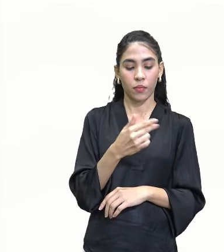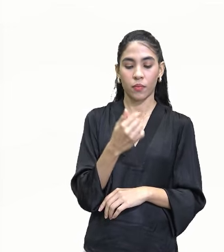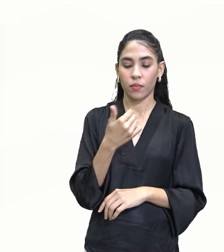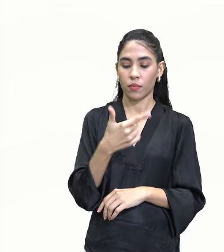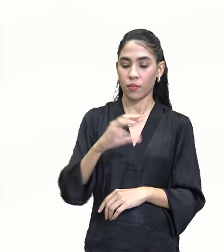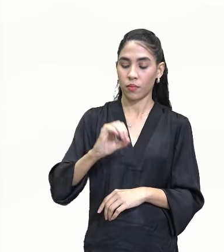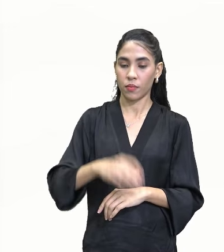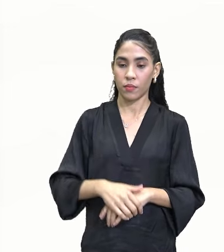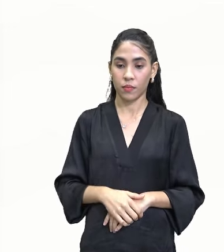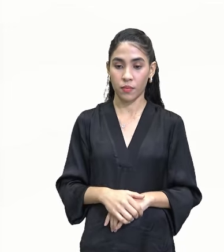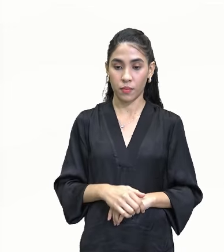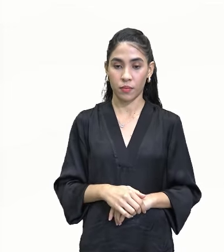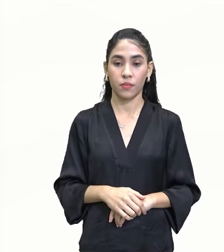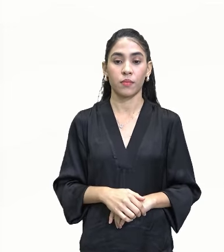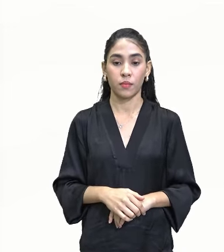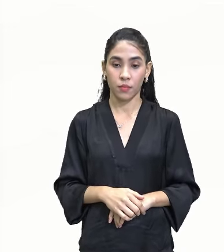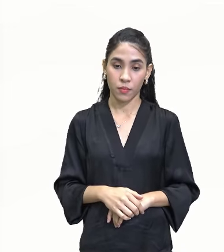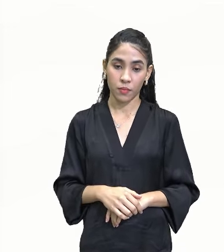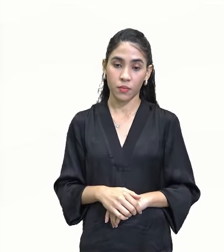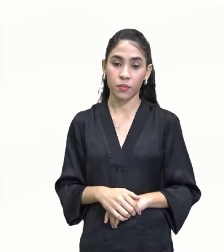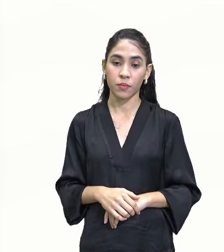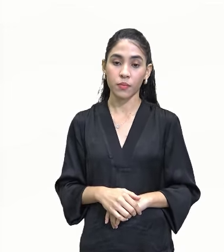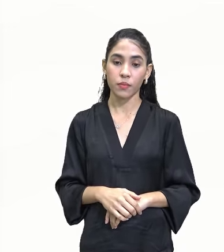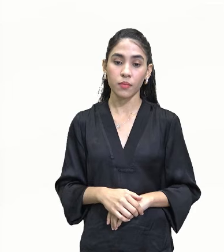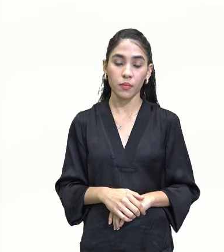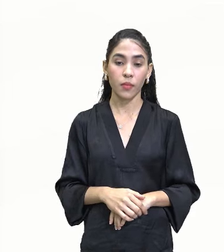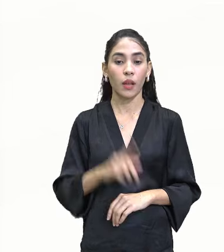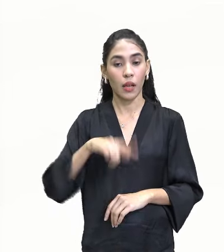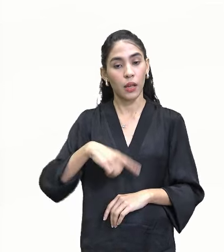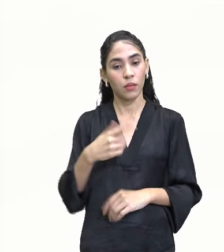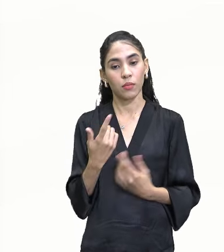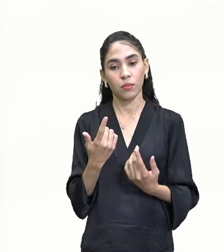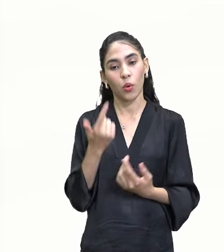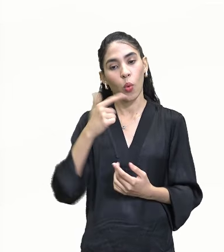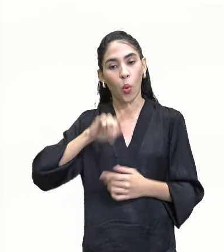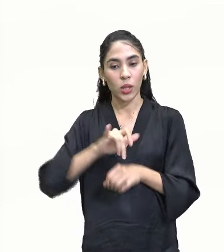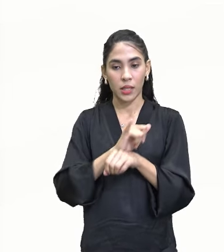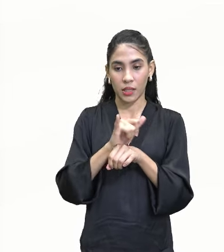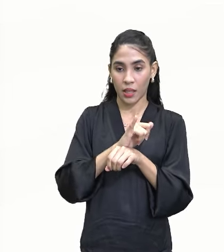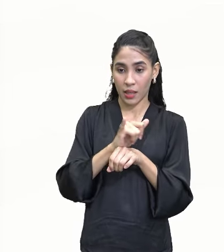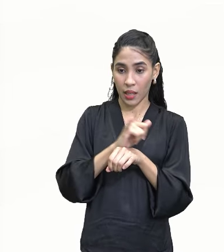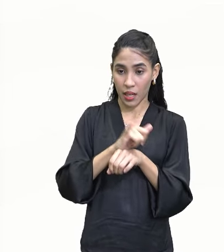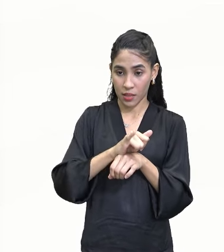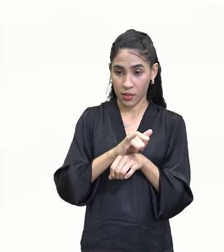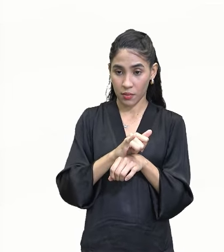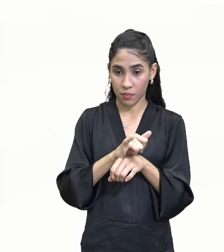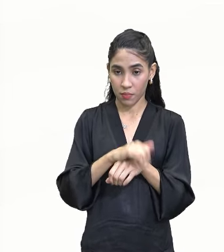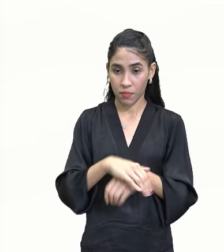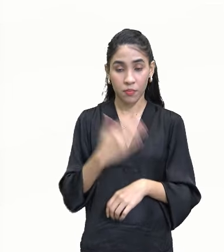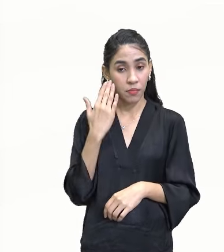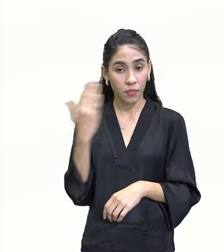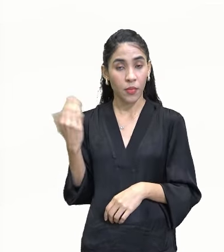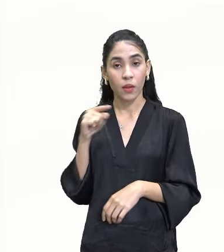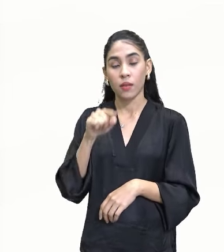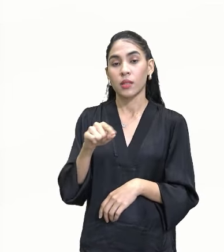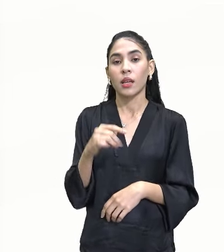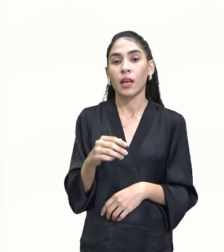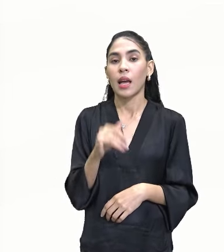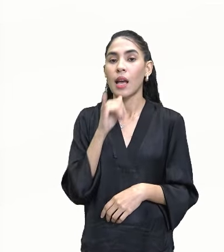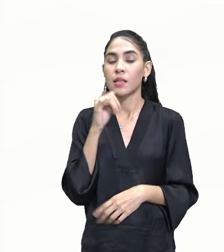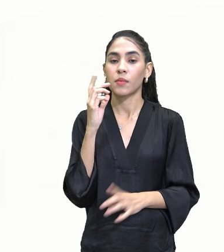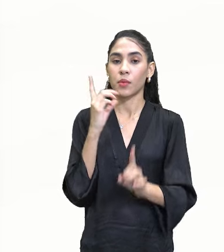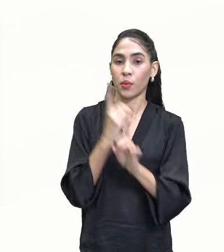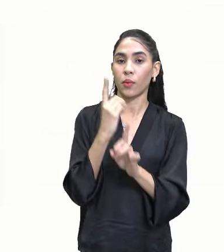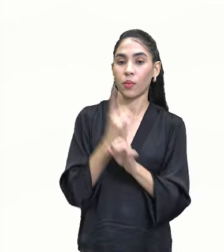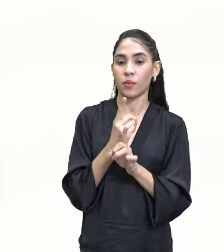20. Ok? Então, essa é a outra forma nesse problema para que você